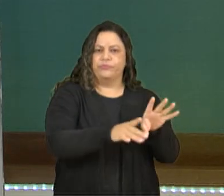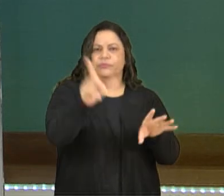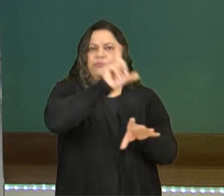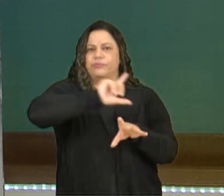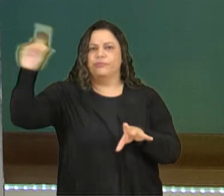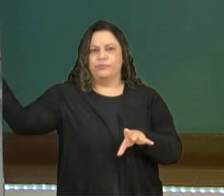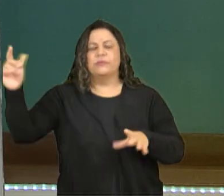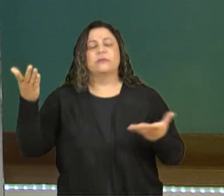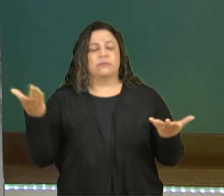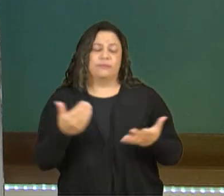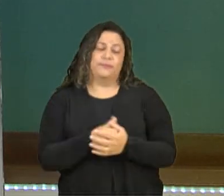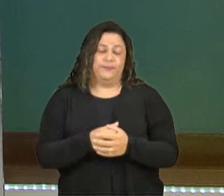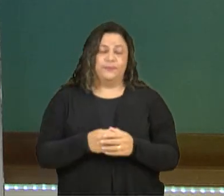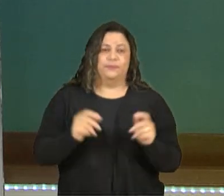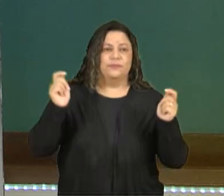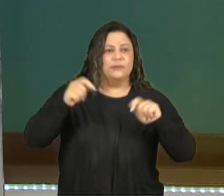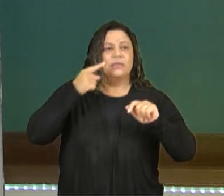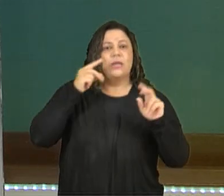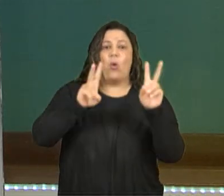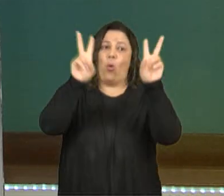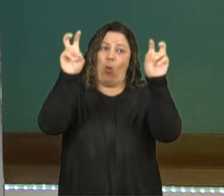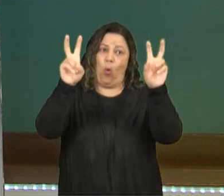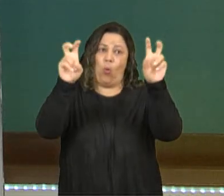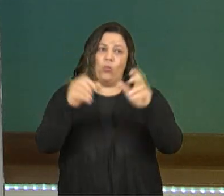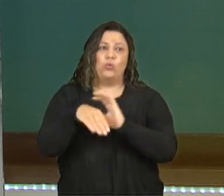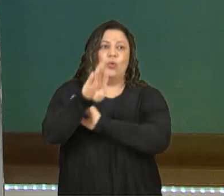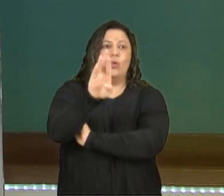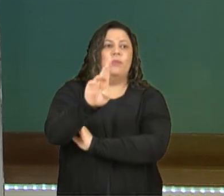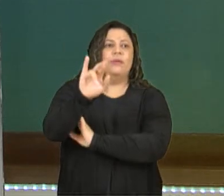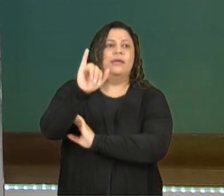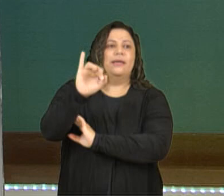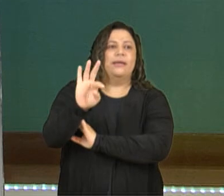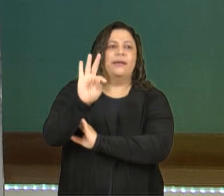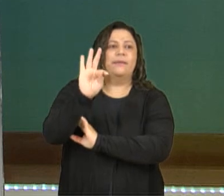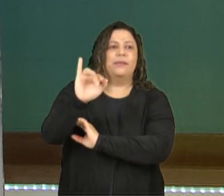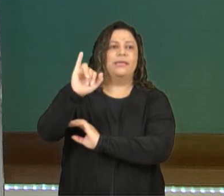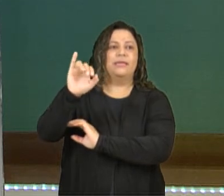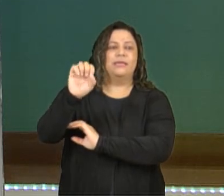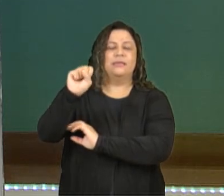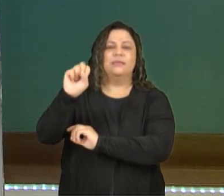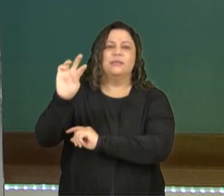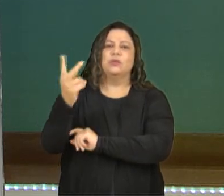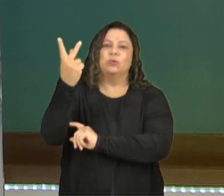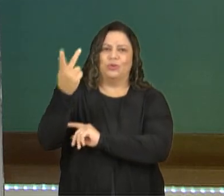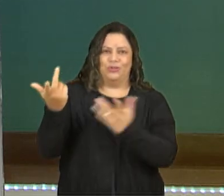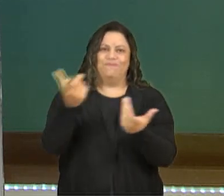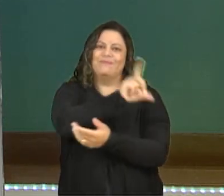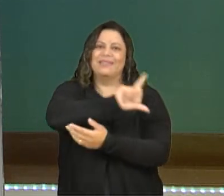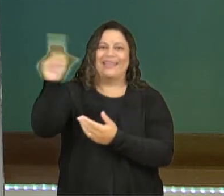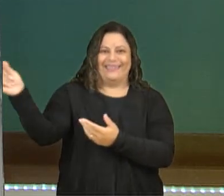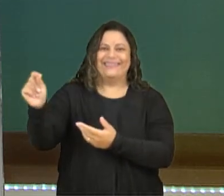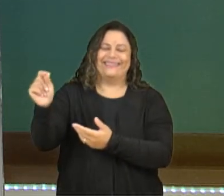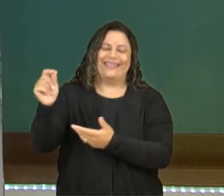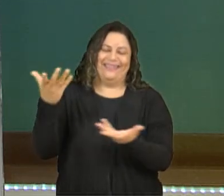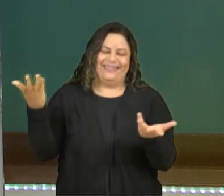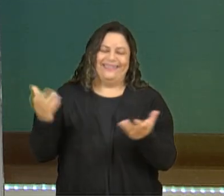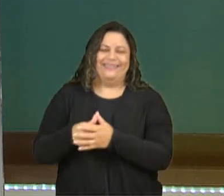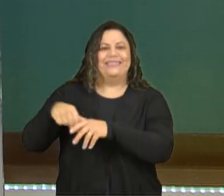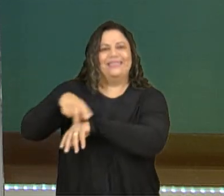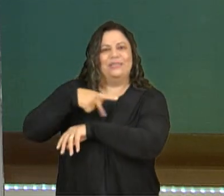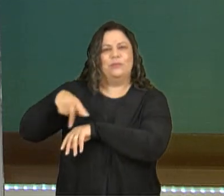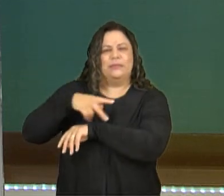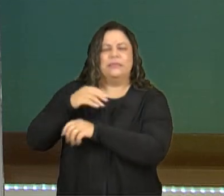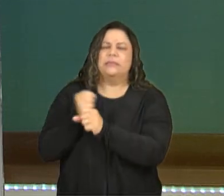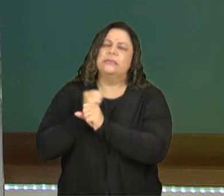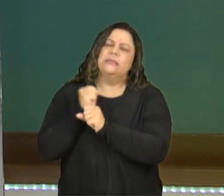que implicaram nesse Brexit ou exit, ou seja, o Brexit, a saída do Reino Unido, que demorou aproximadamente